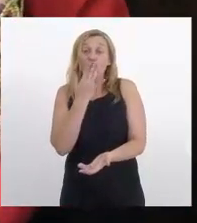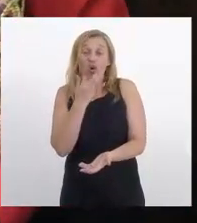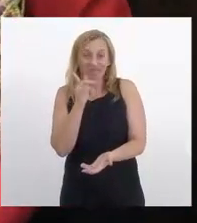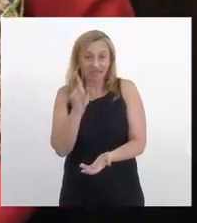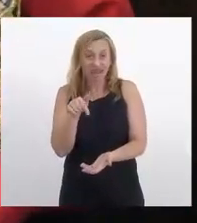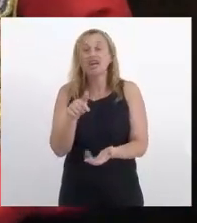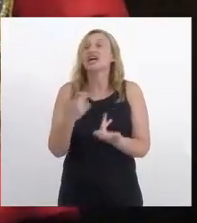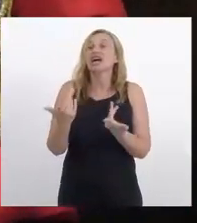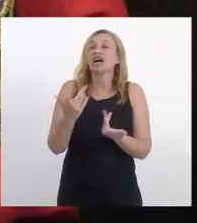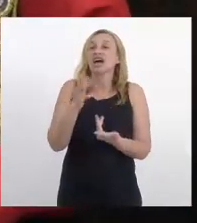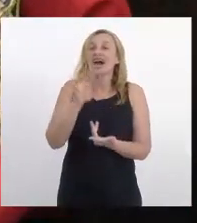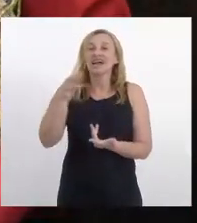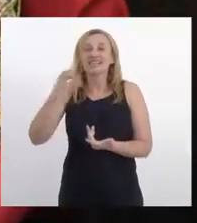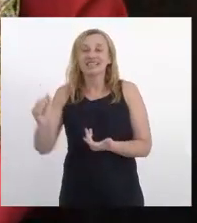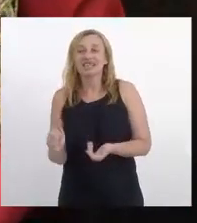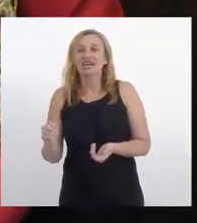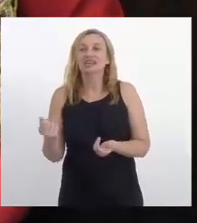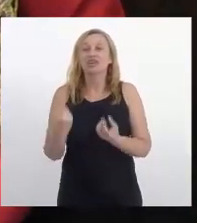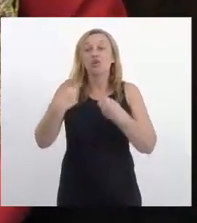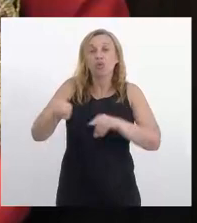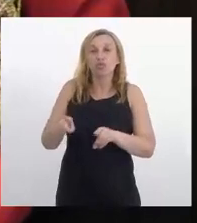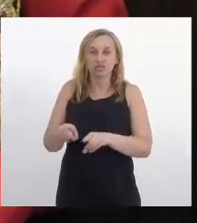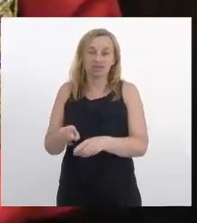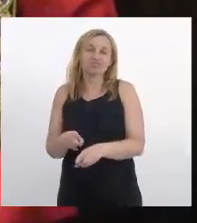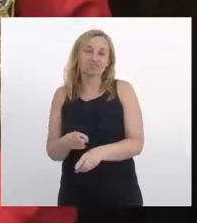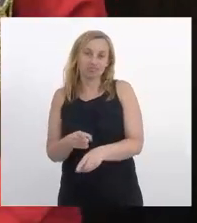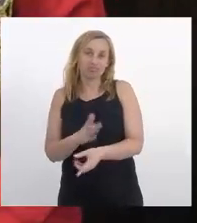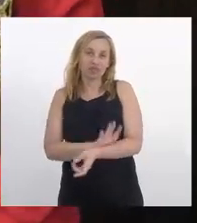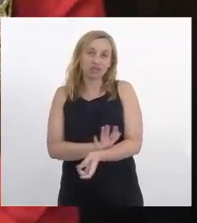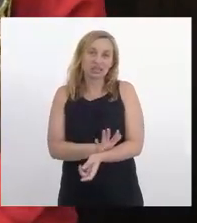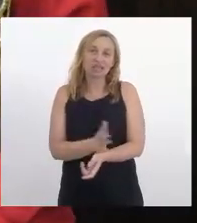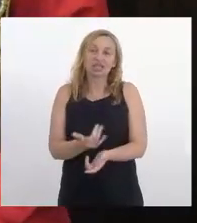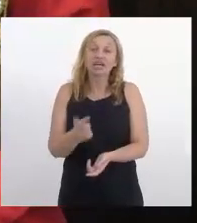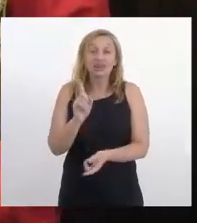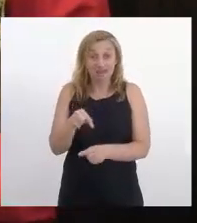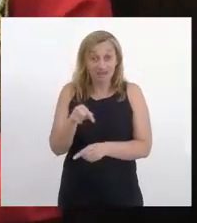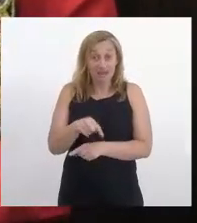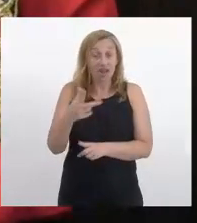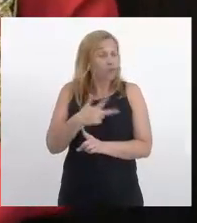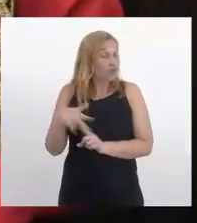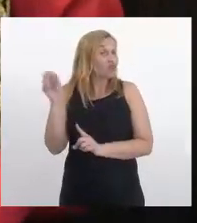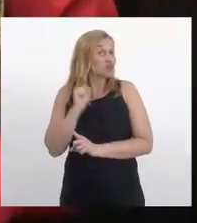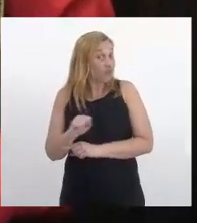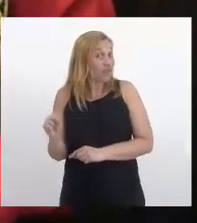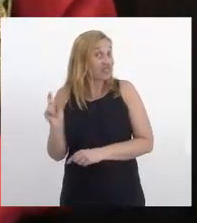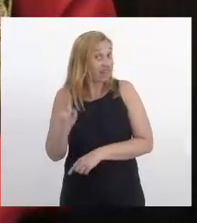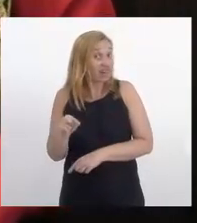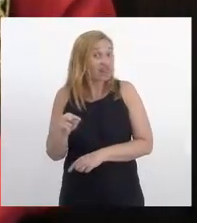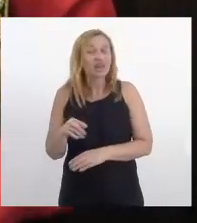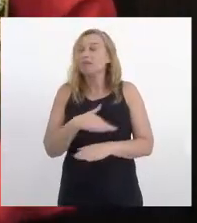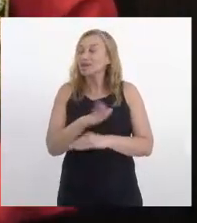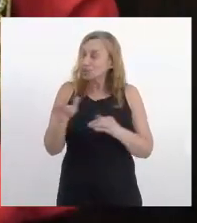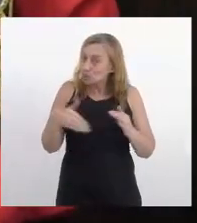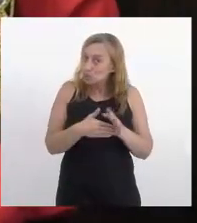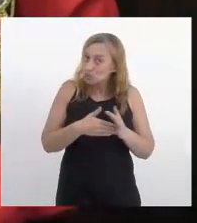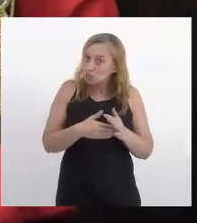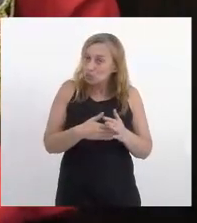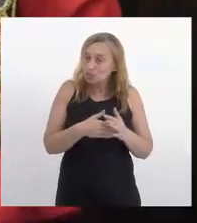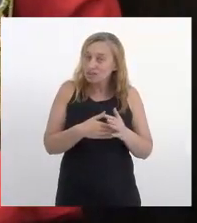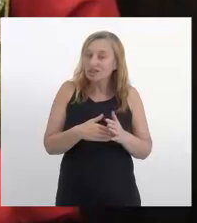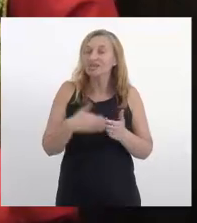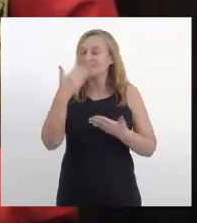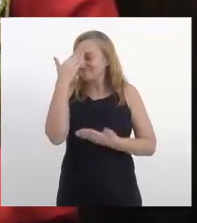Nós devemos combater o preconceito. Isso aqui é uma vitória, né, para todos.